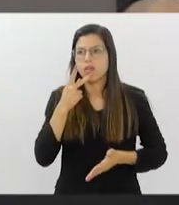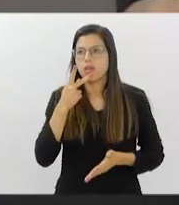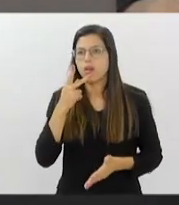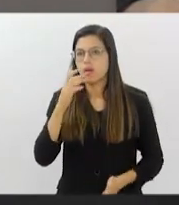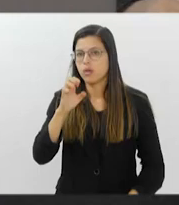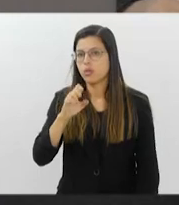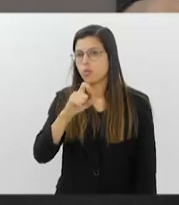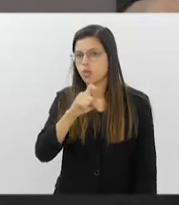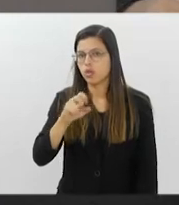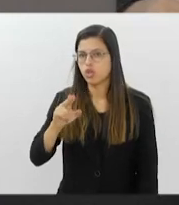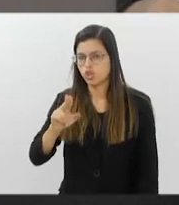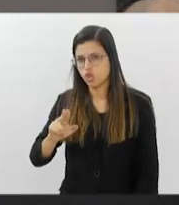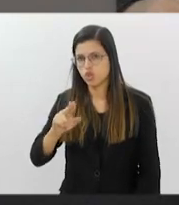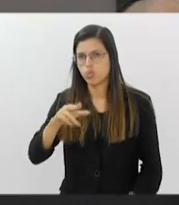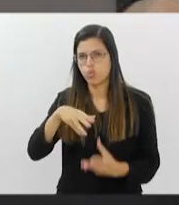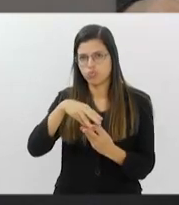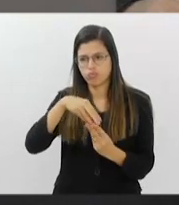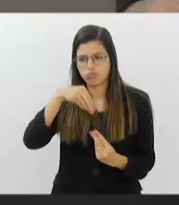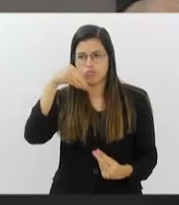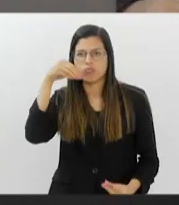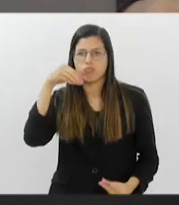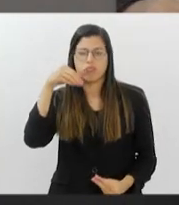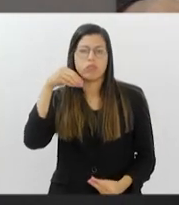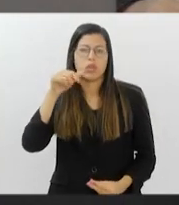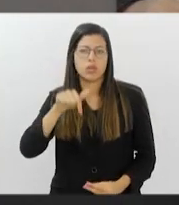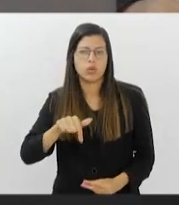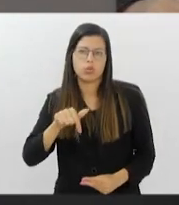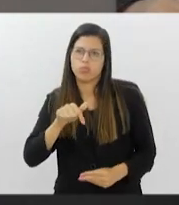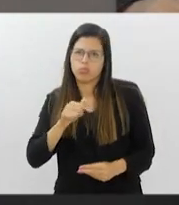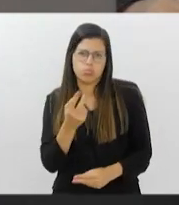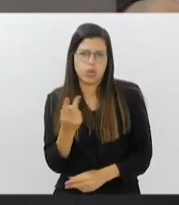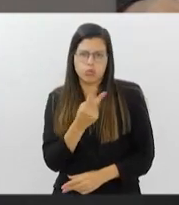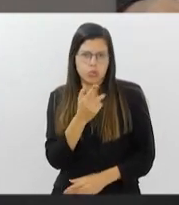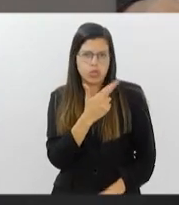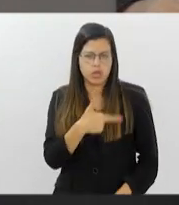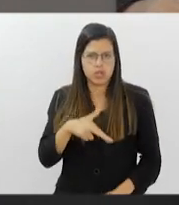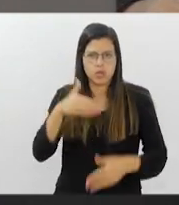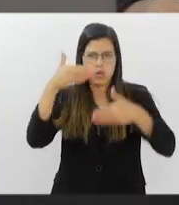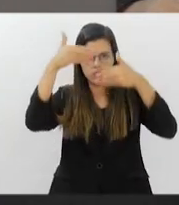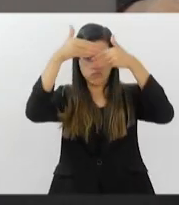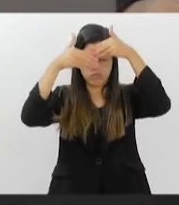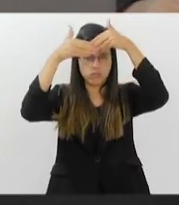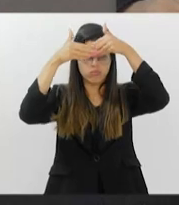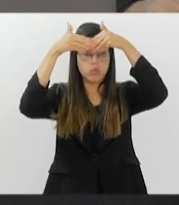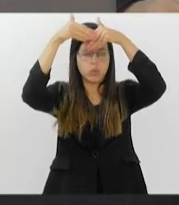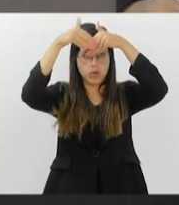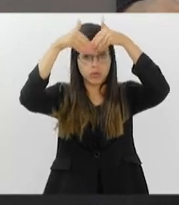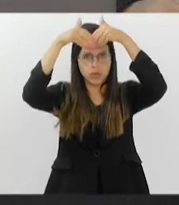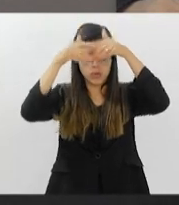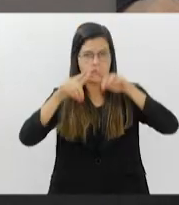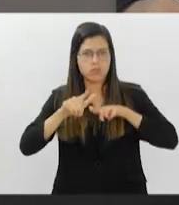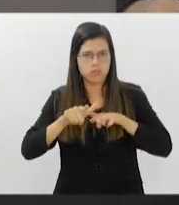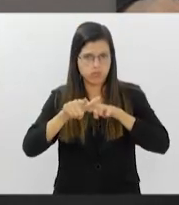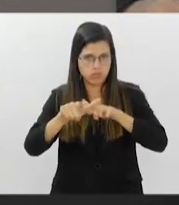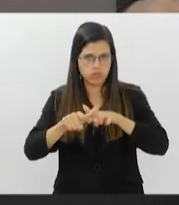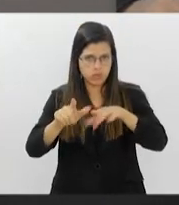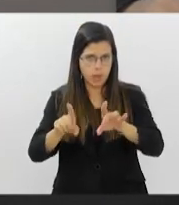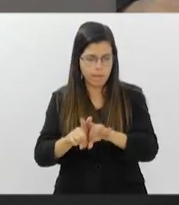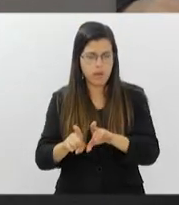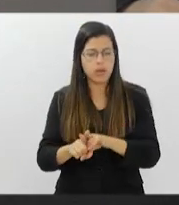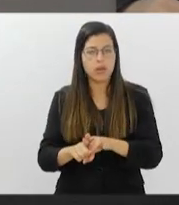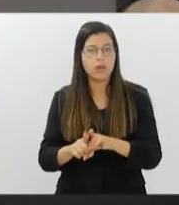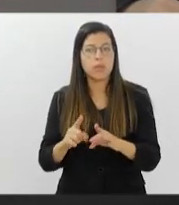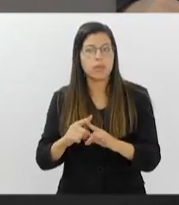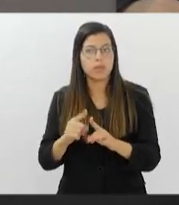a entidade, quer seja da candomblé, quer seja da Umbanda. Mas também tenho a impressão que já